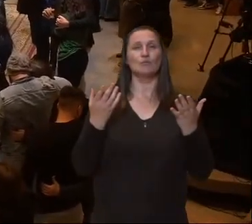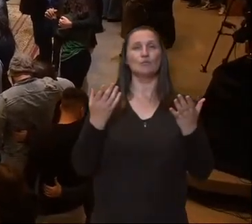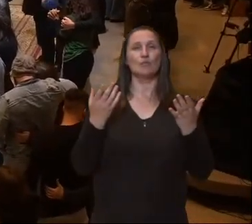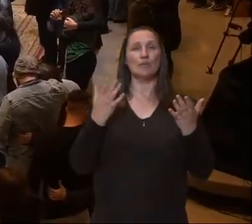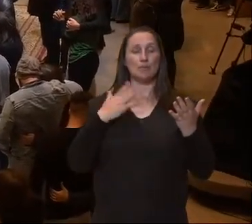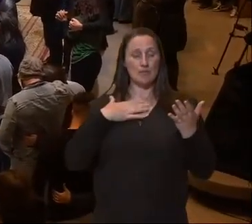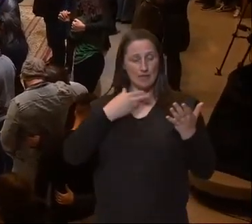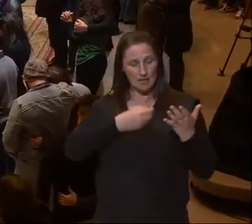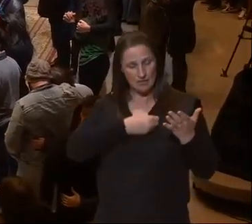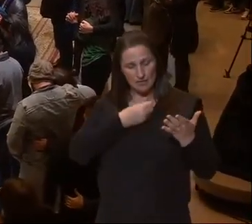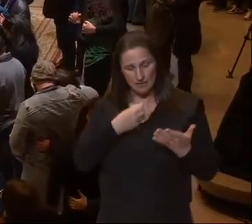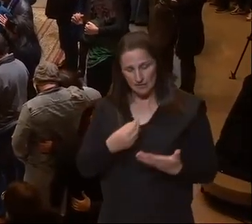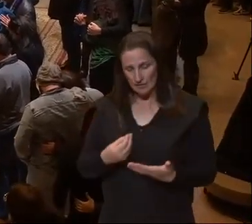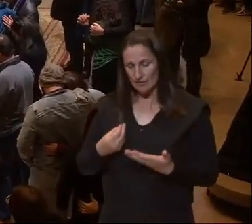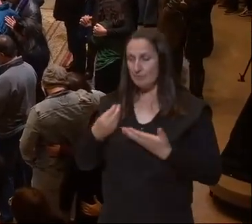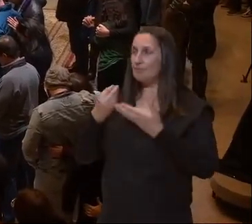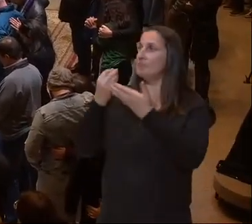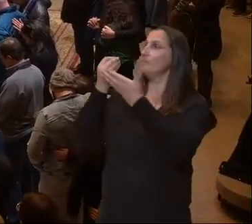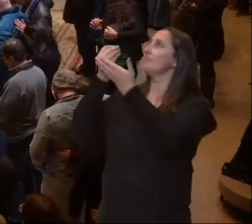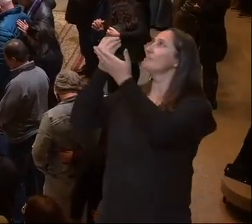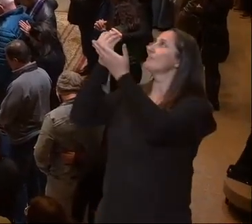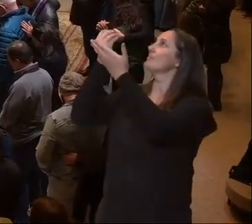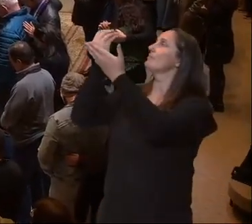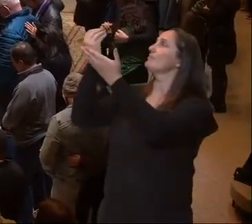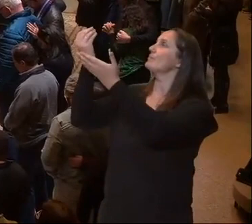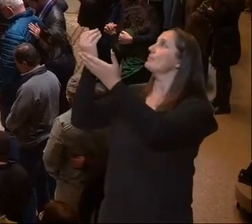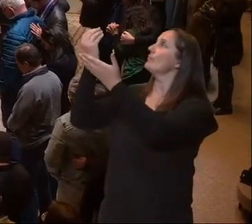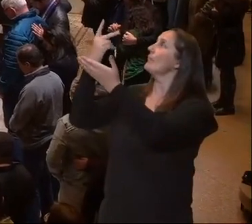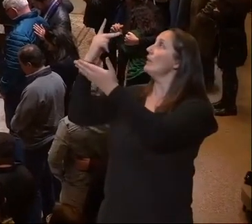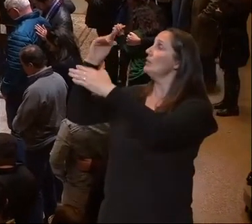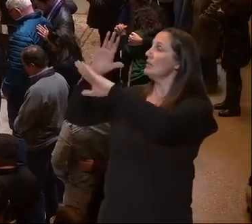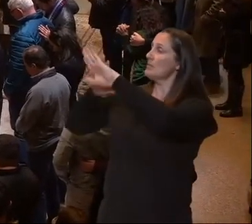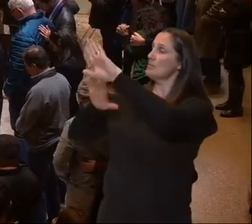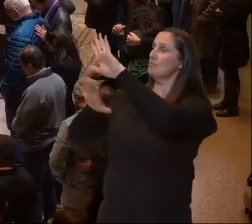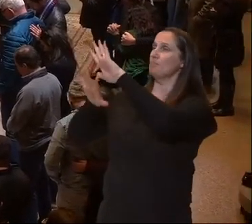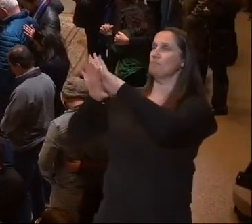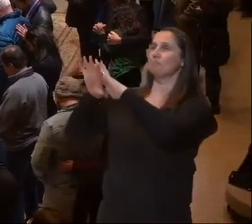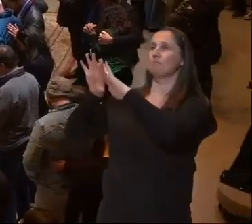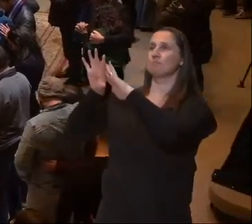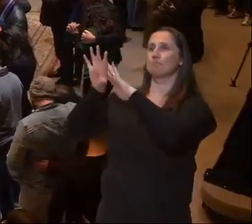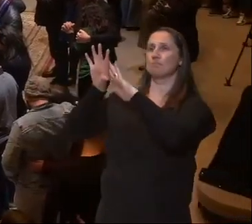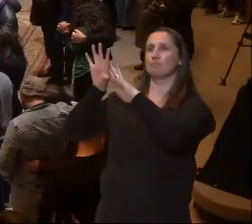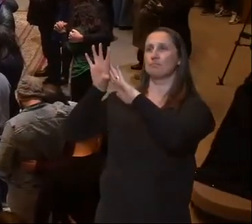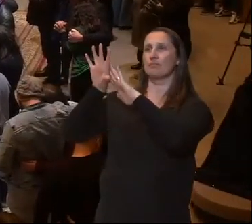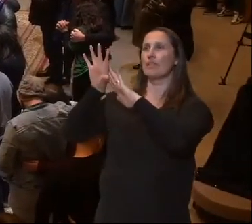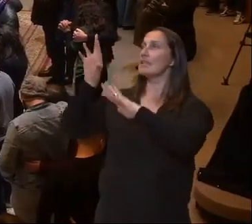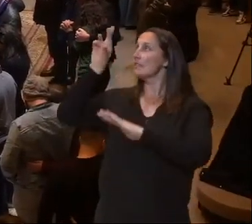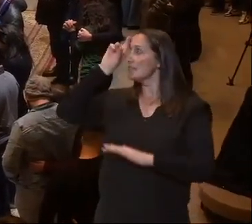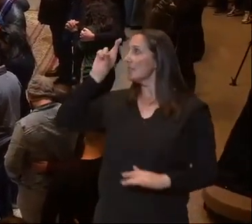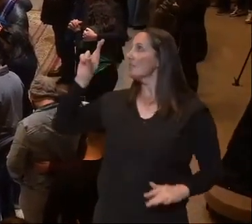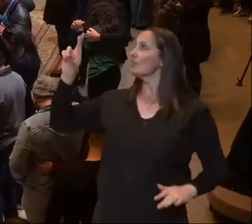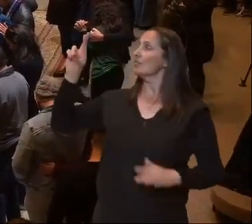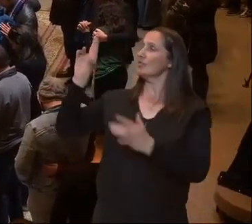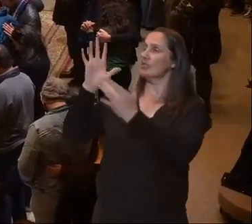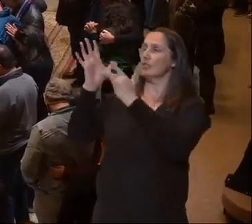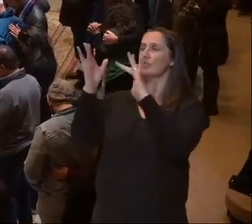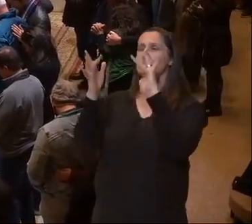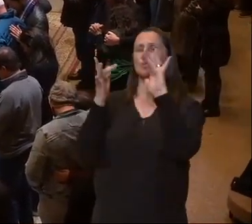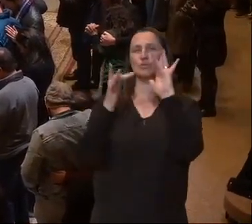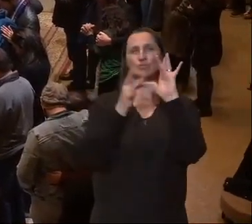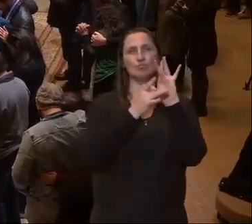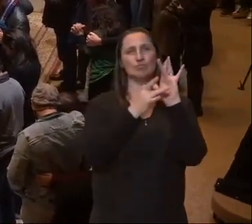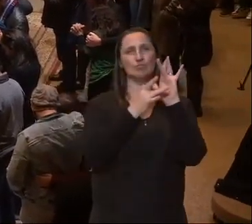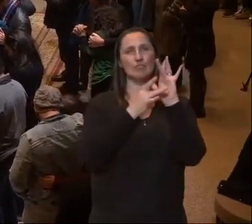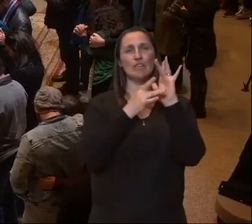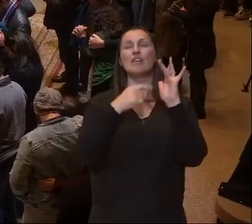entrego a minha vida nas tuas mãos. Senhor Jesus,